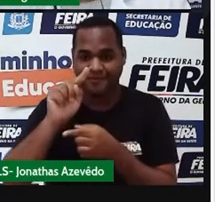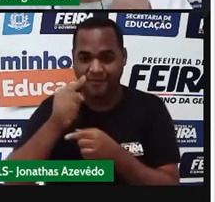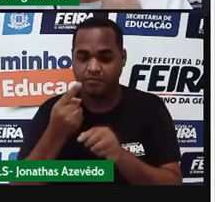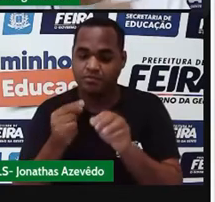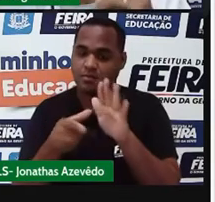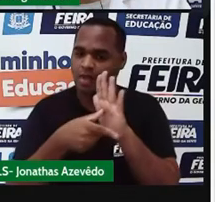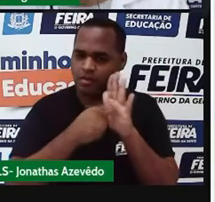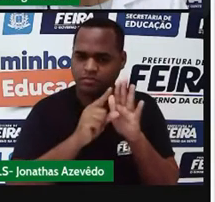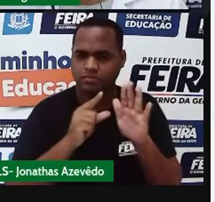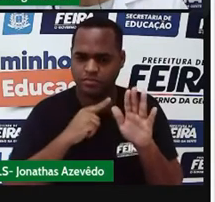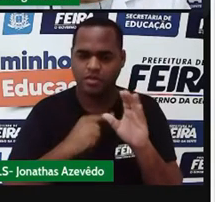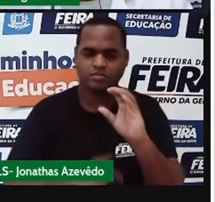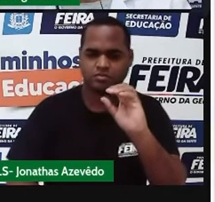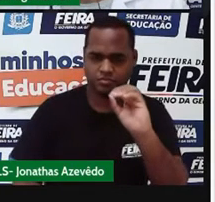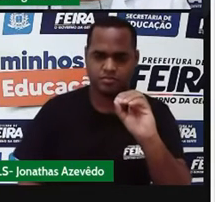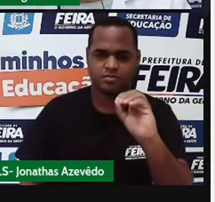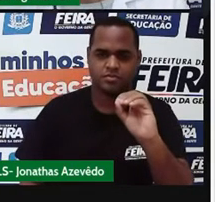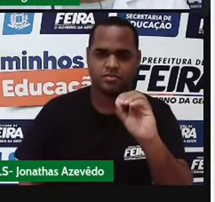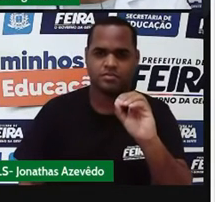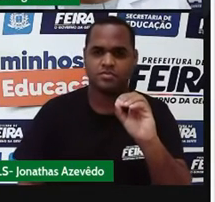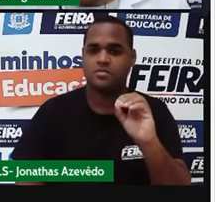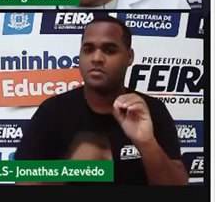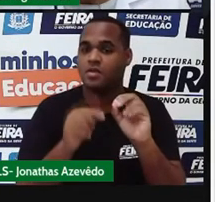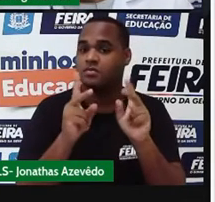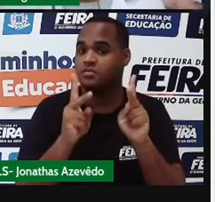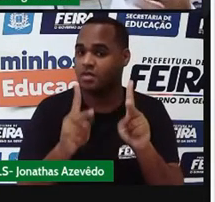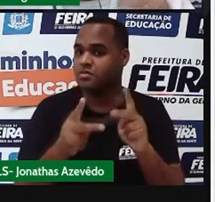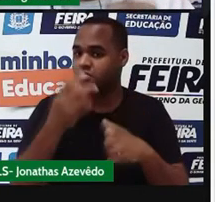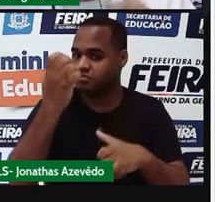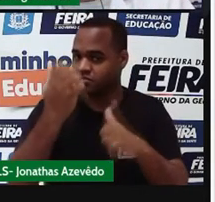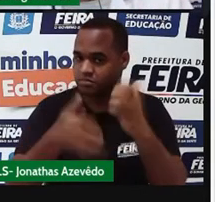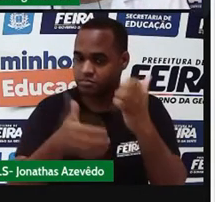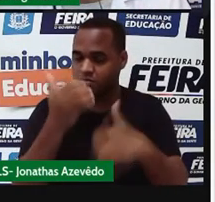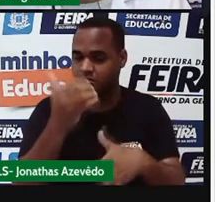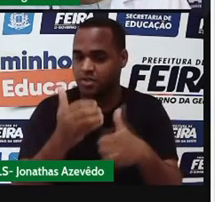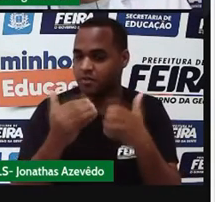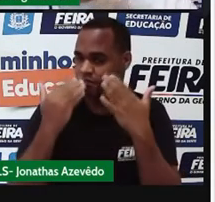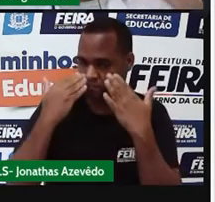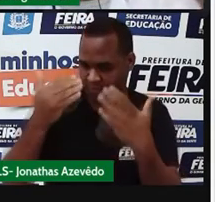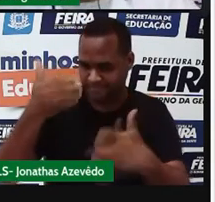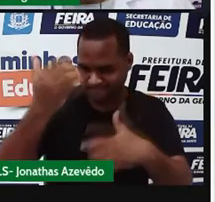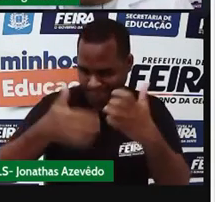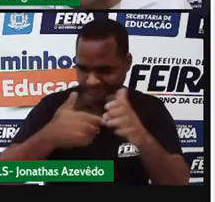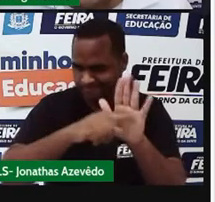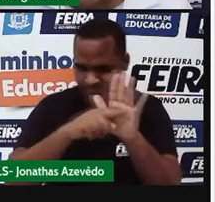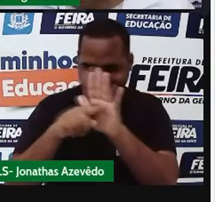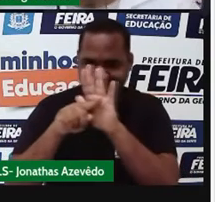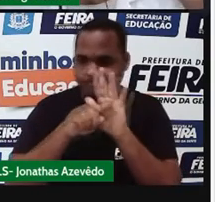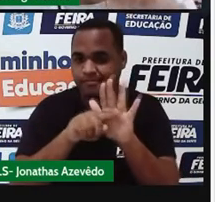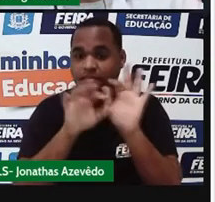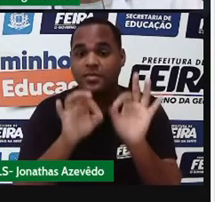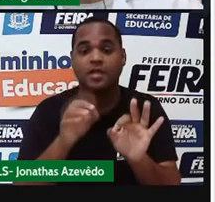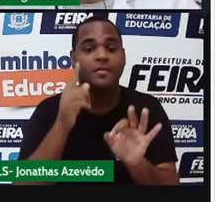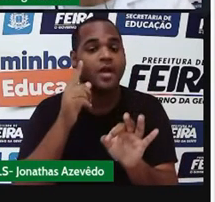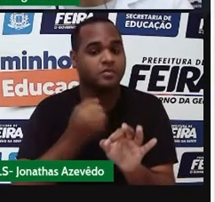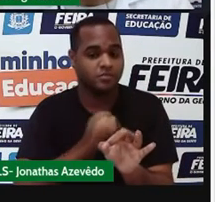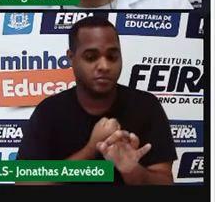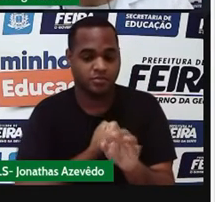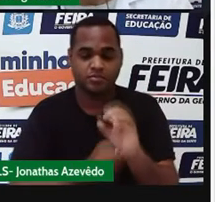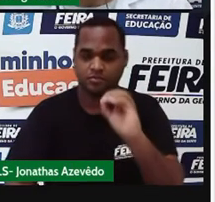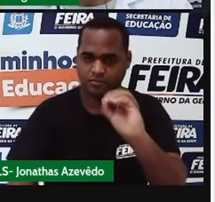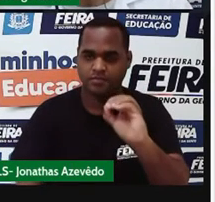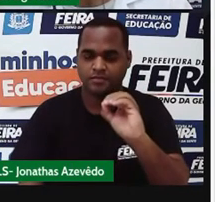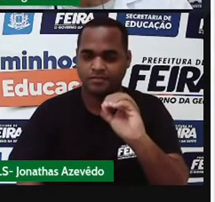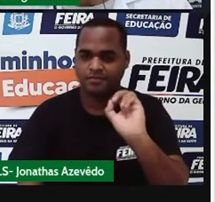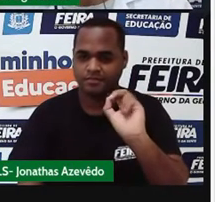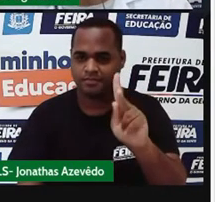isso que eu vou mostrar agora sempre funciona para quando as dízimas na frente da, foi o número